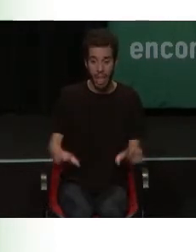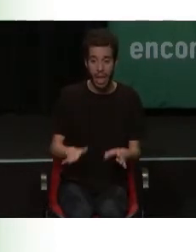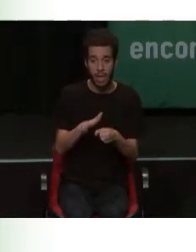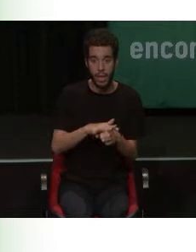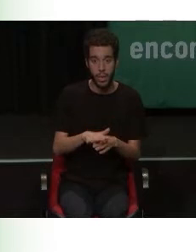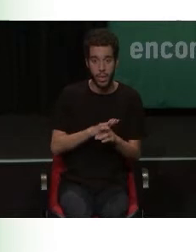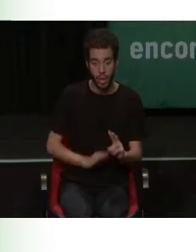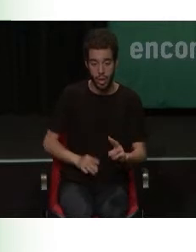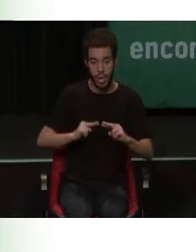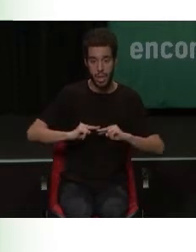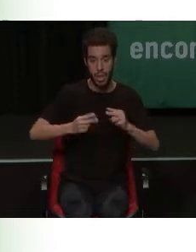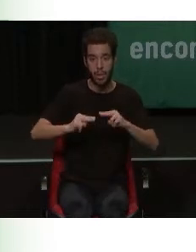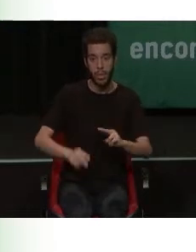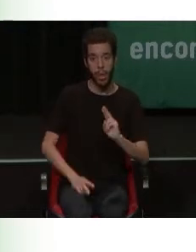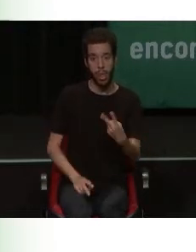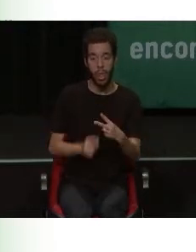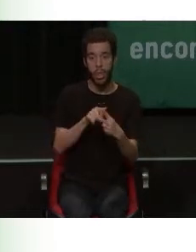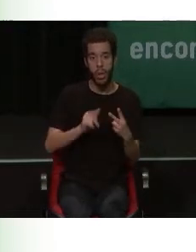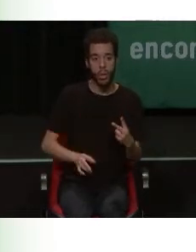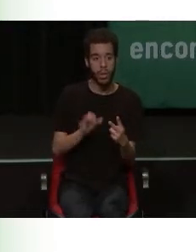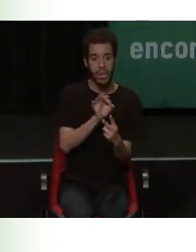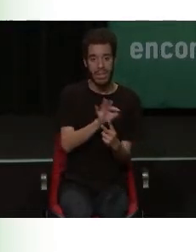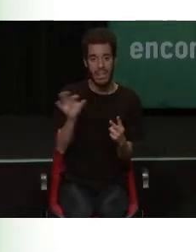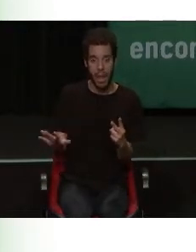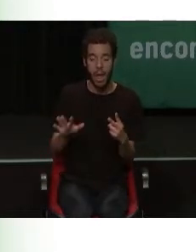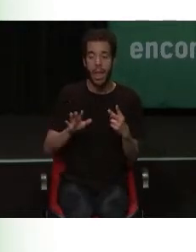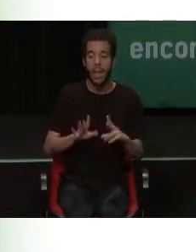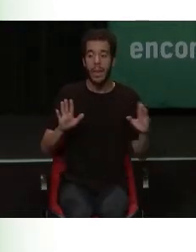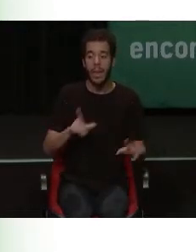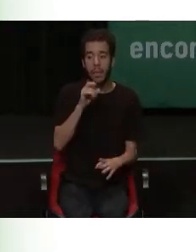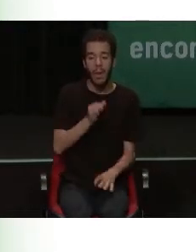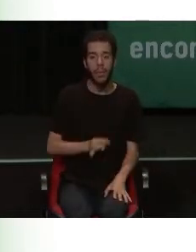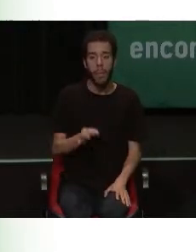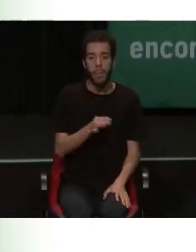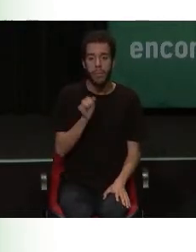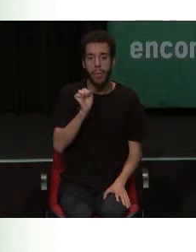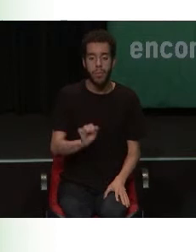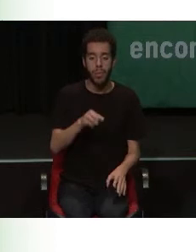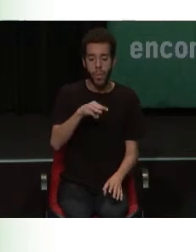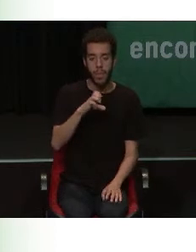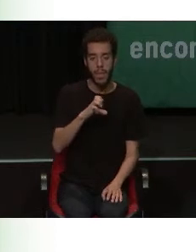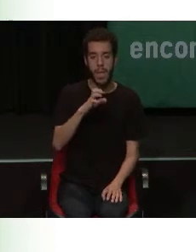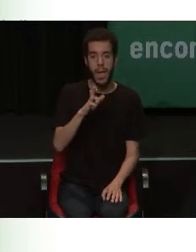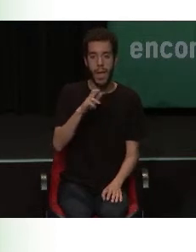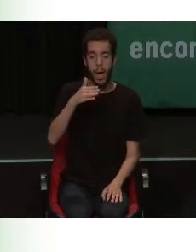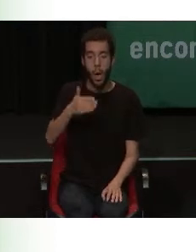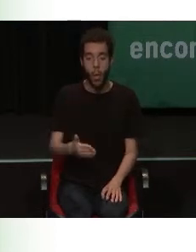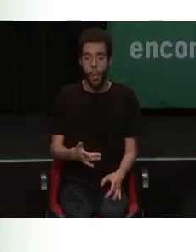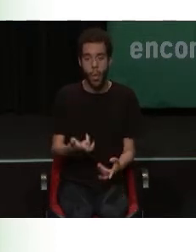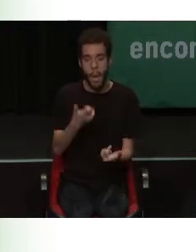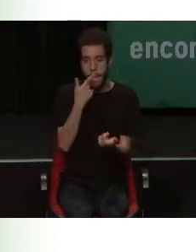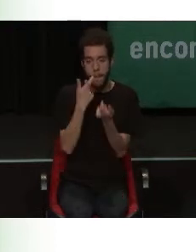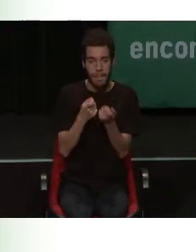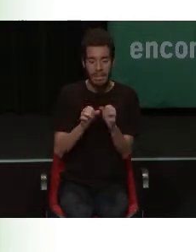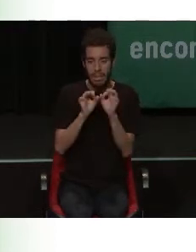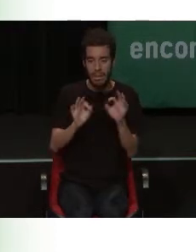casos de transmissão e, por outro lado, os plasmídios onde estavam esse MCR1 foram idênticos. Isto